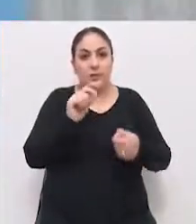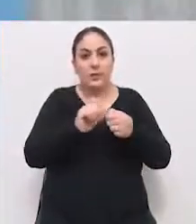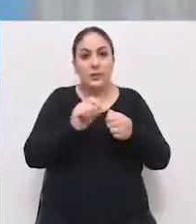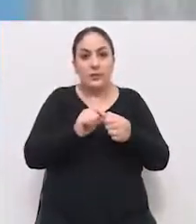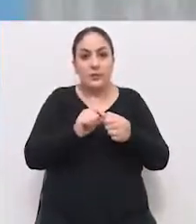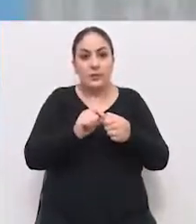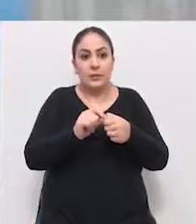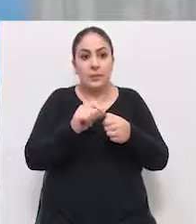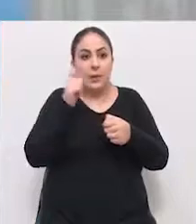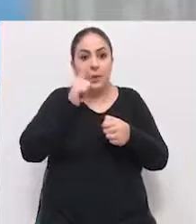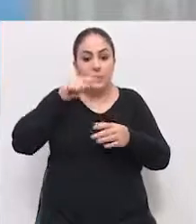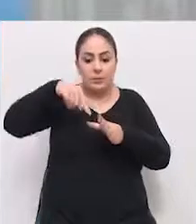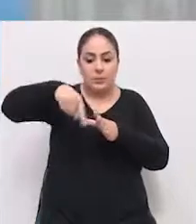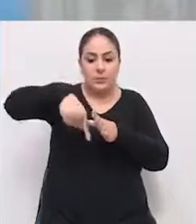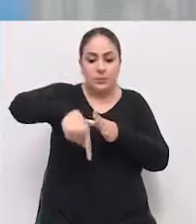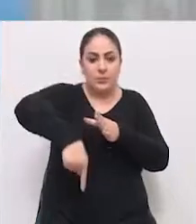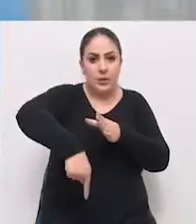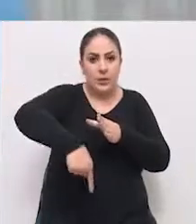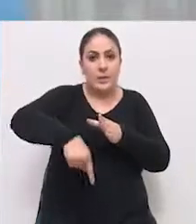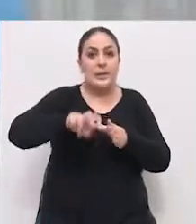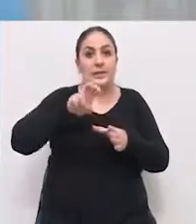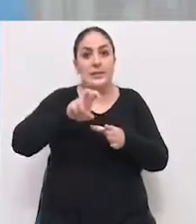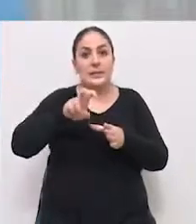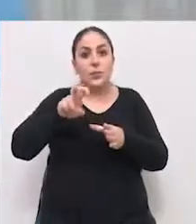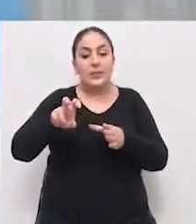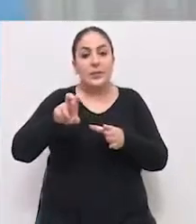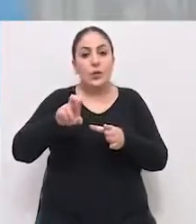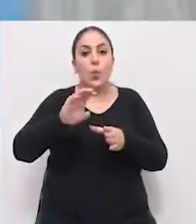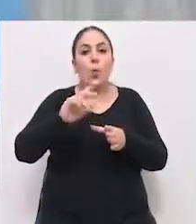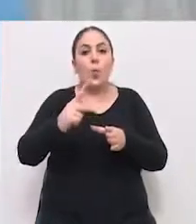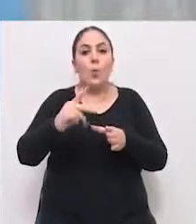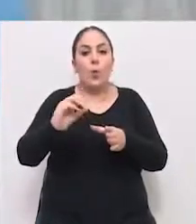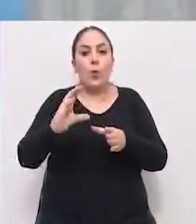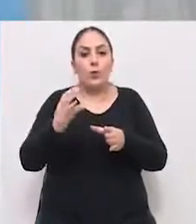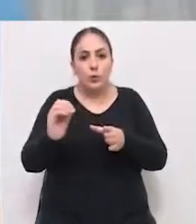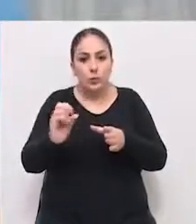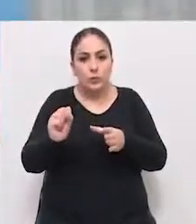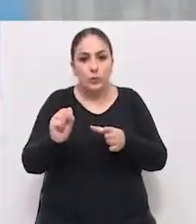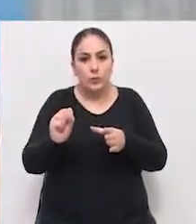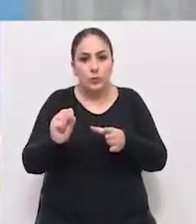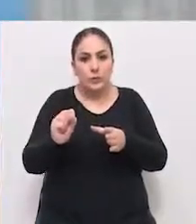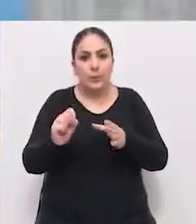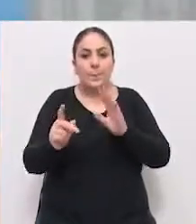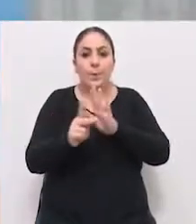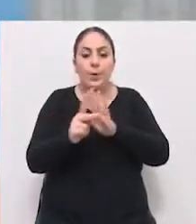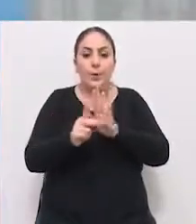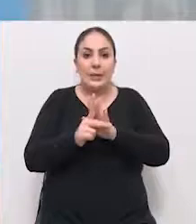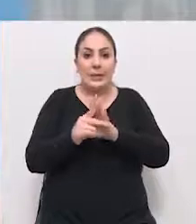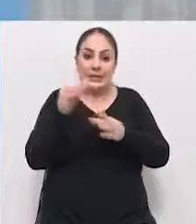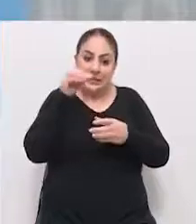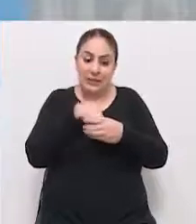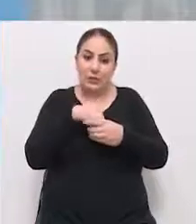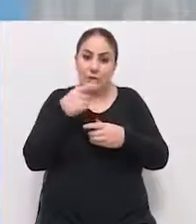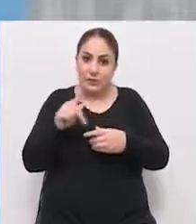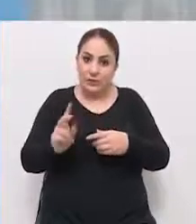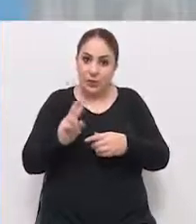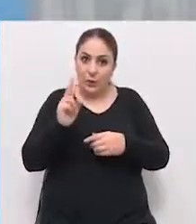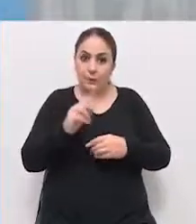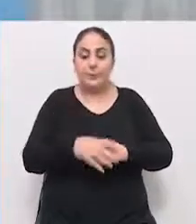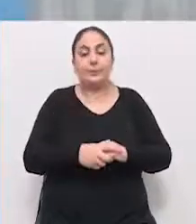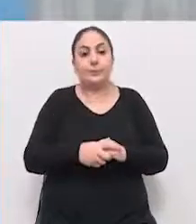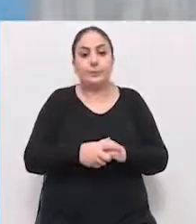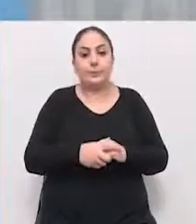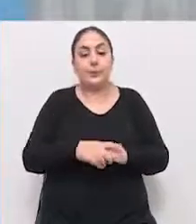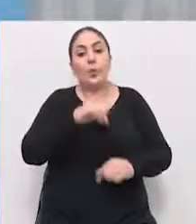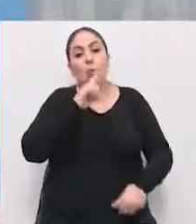teremos recursos para a perfuração de 55 poços, que serão destinados dentro desses 10 milhões da